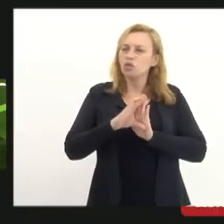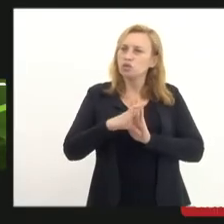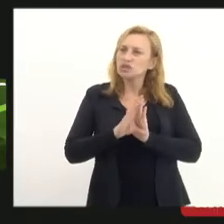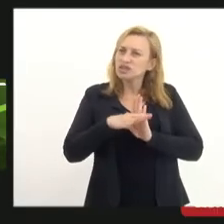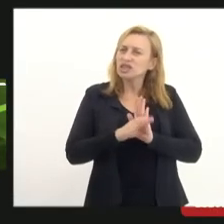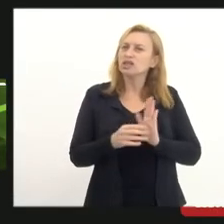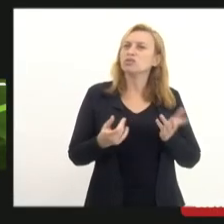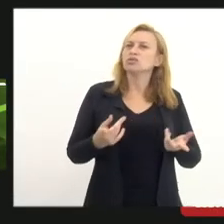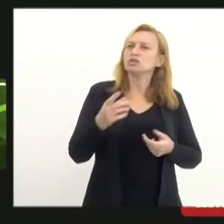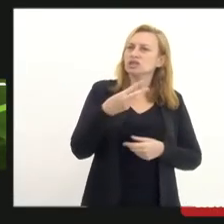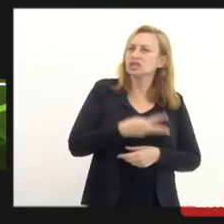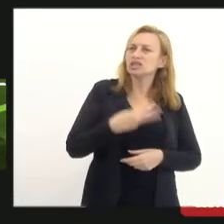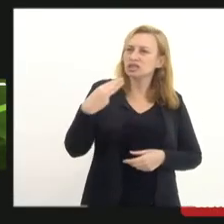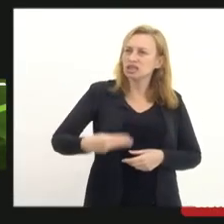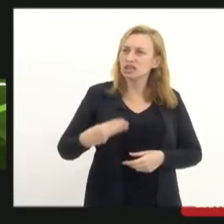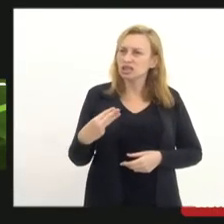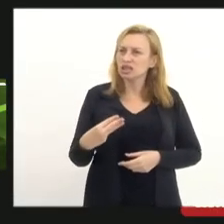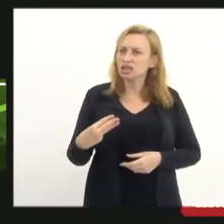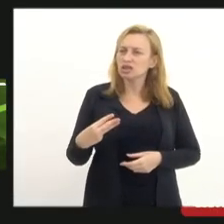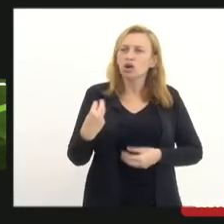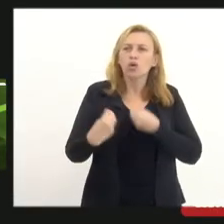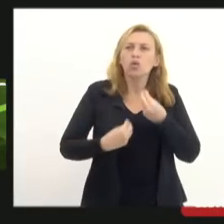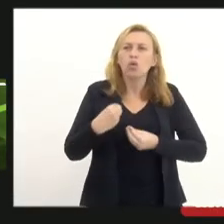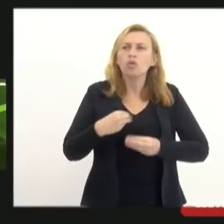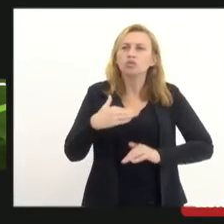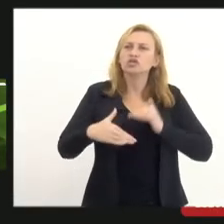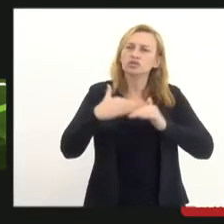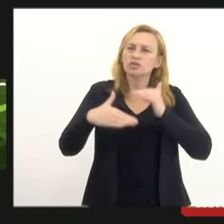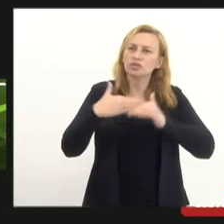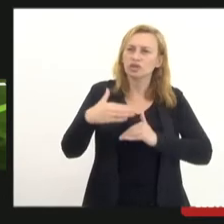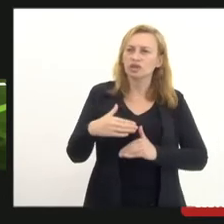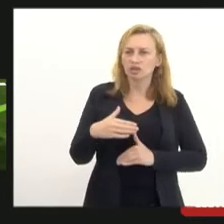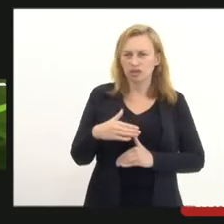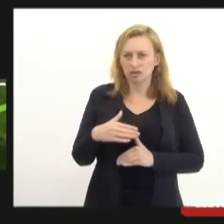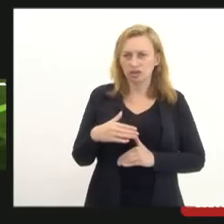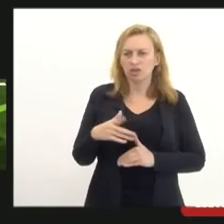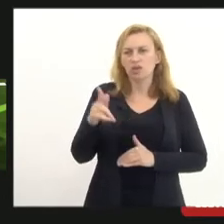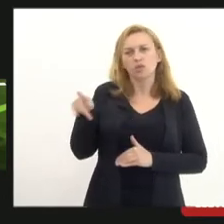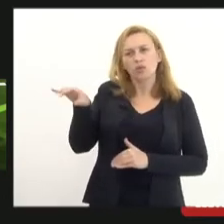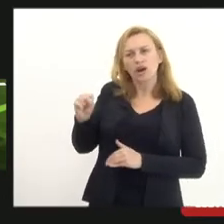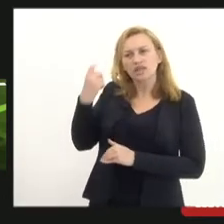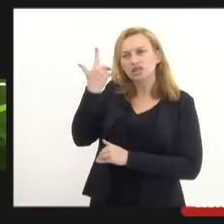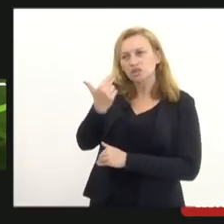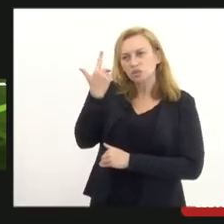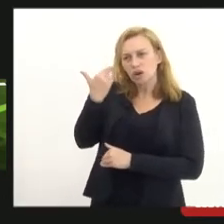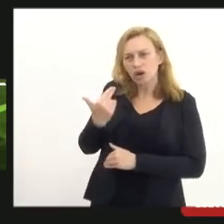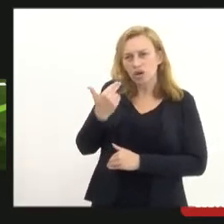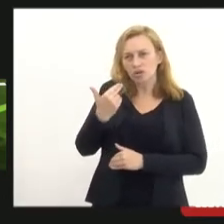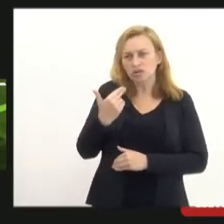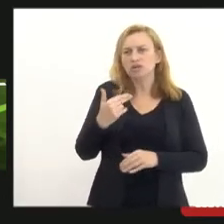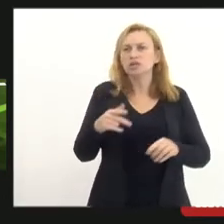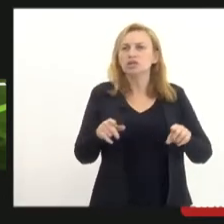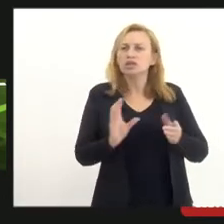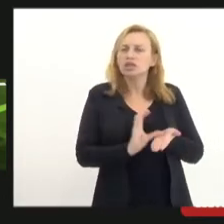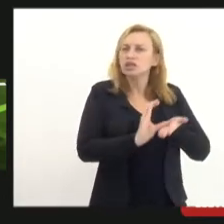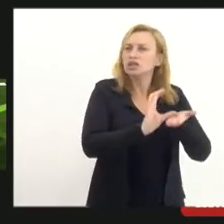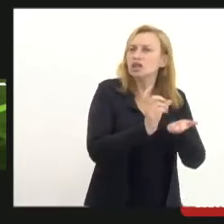do 33, que é como nós vamos desenvolver o gás natural os